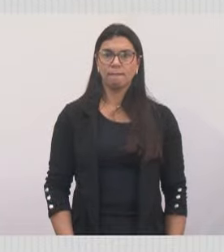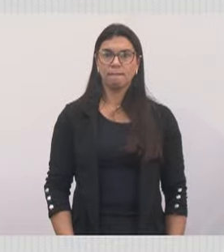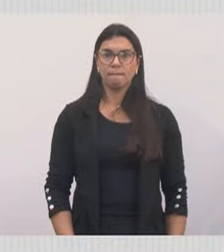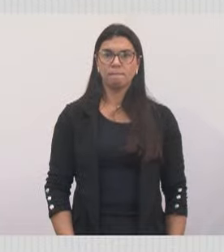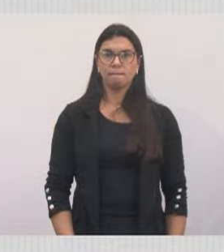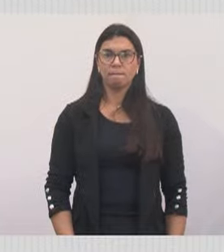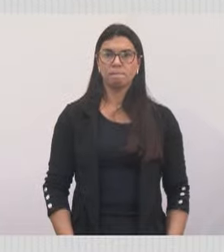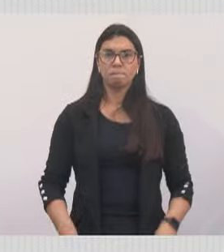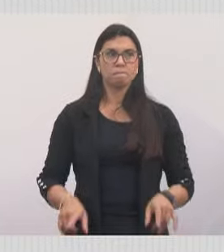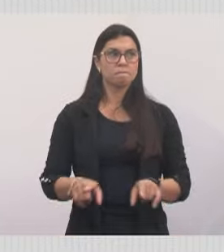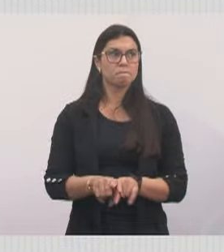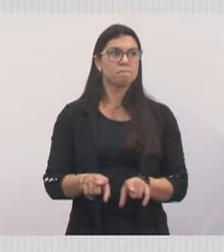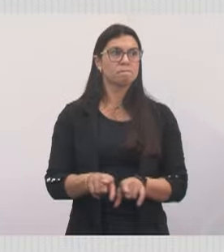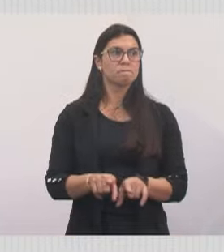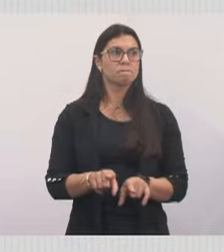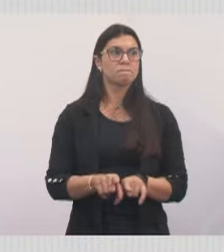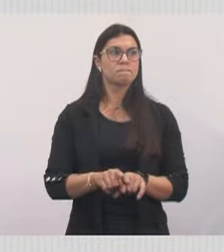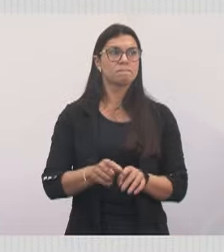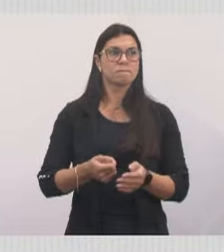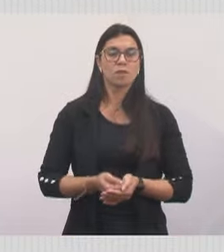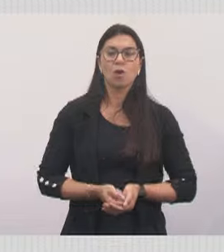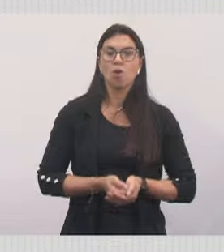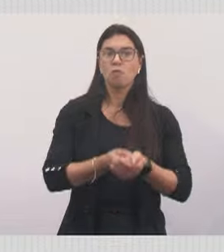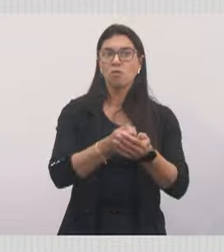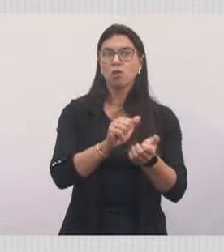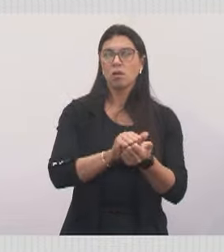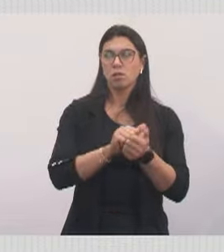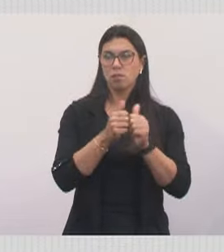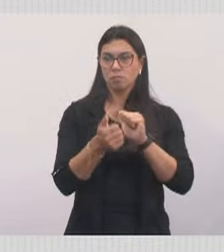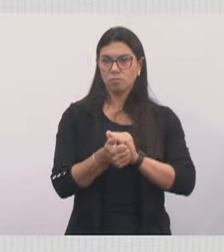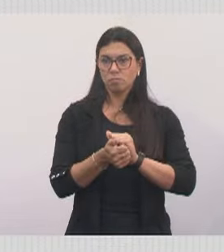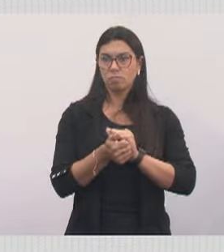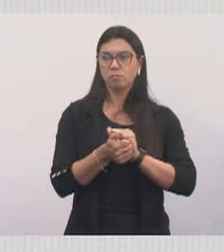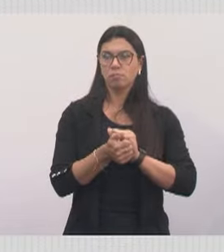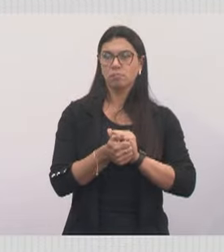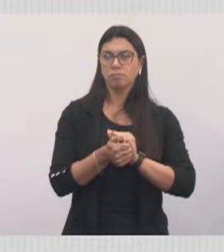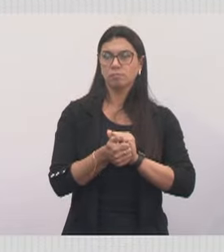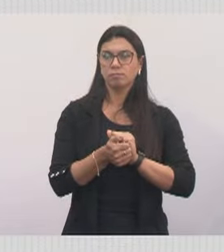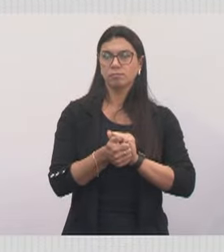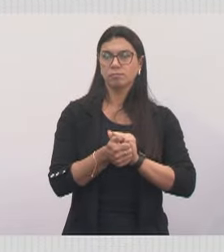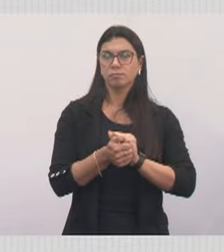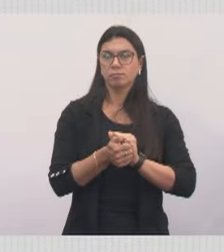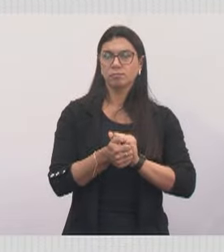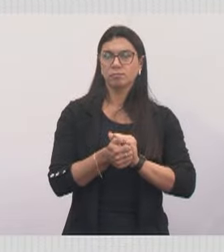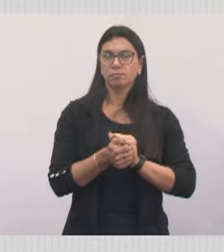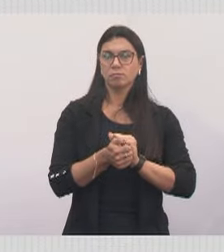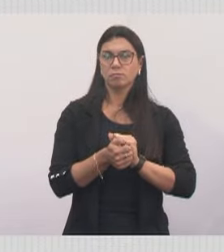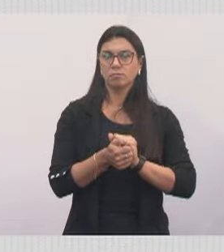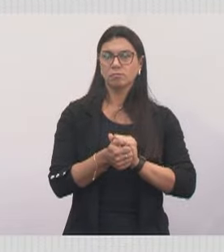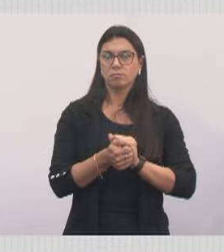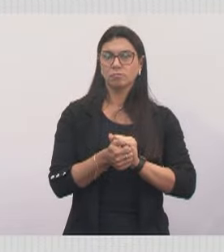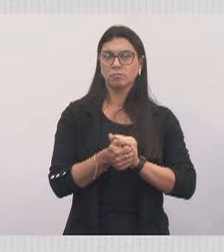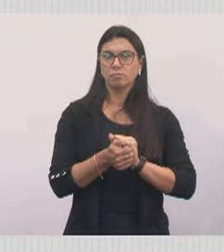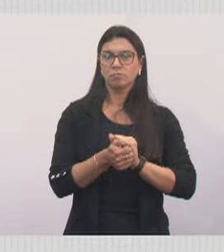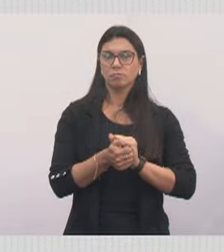A entidade promove o vôlei adaptado, um erro ali de grafia, né, o P